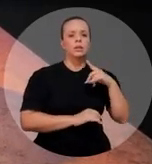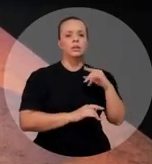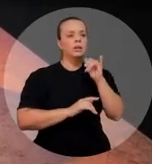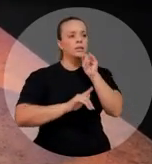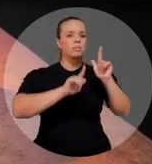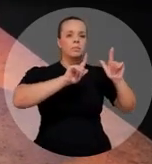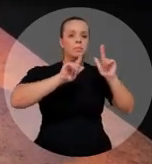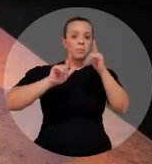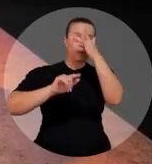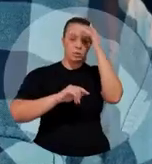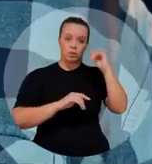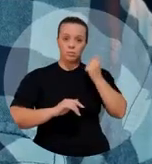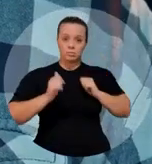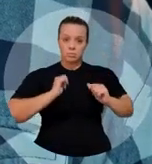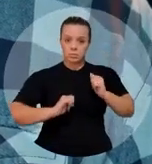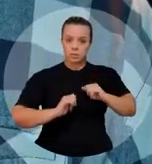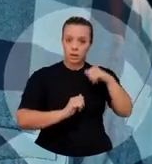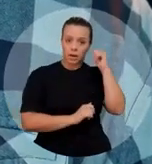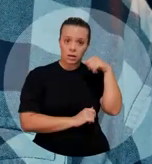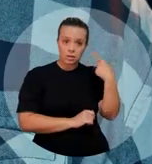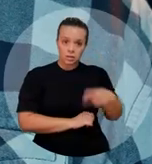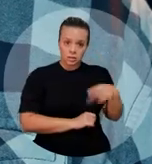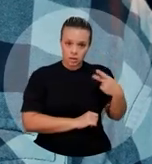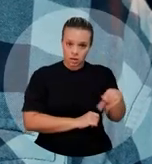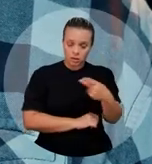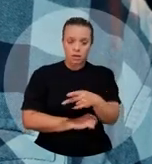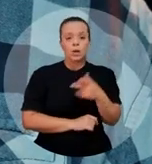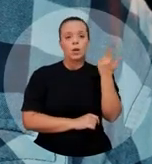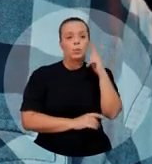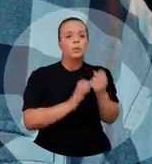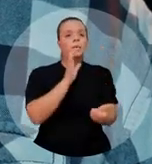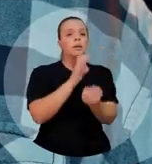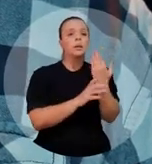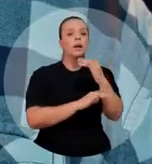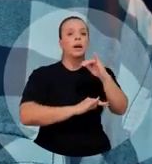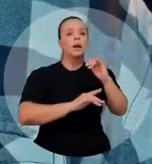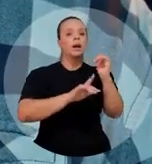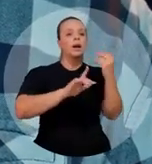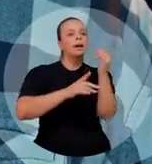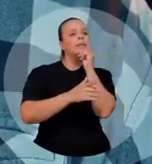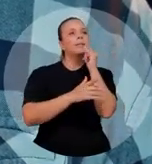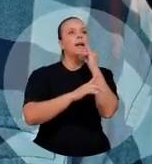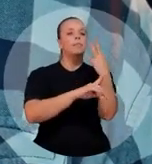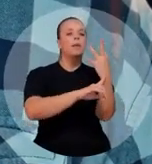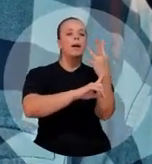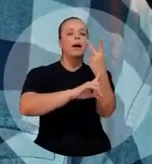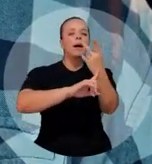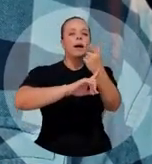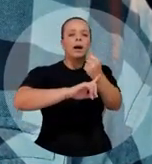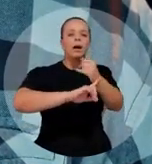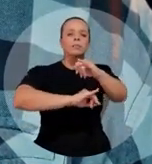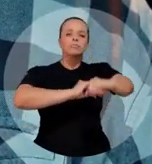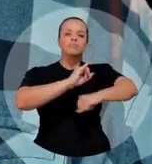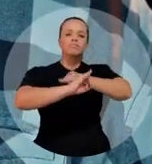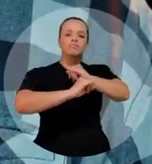com artistas locais, para produzir criptoarte.